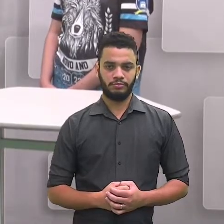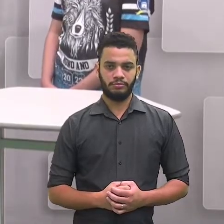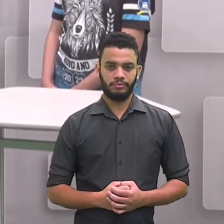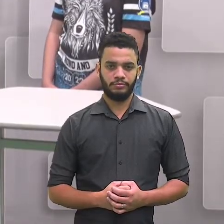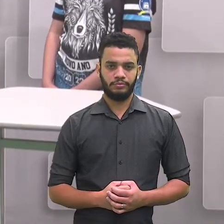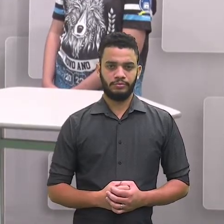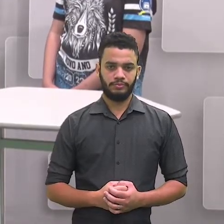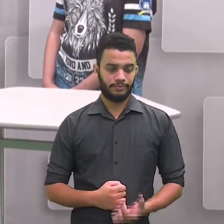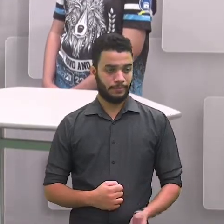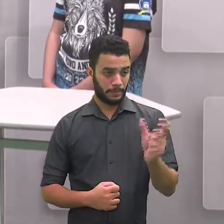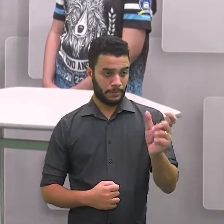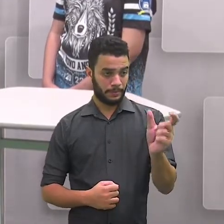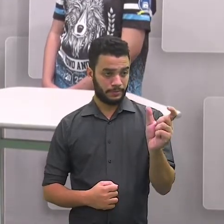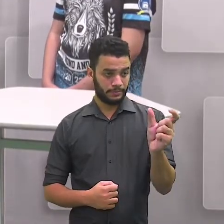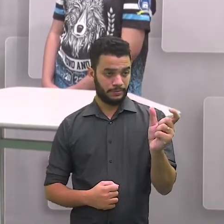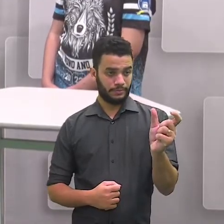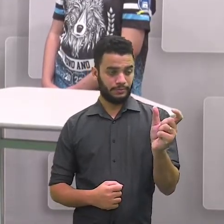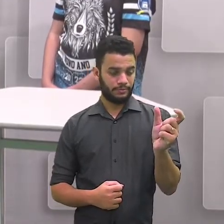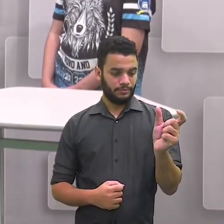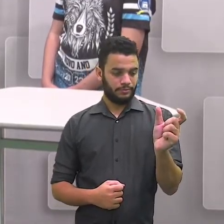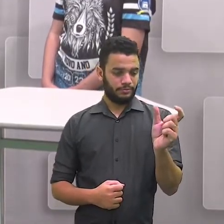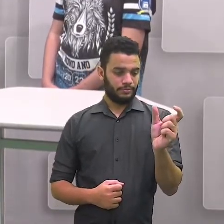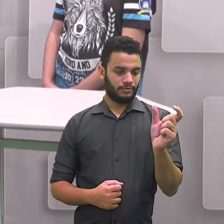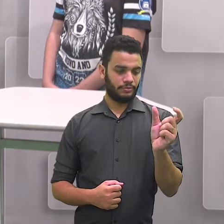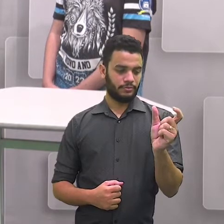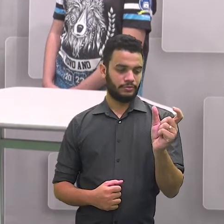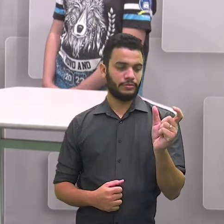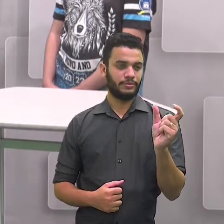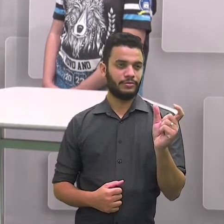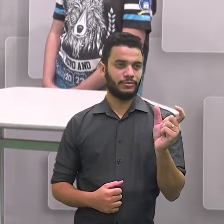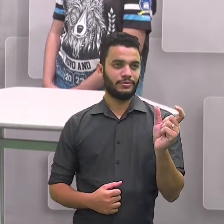Sua palavra está...